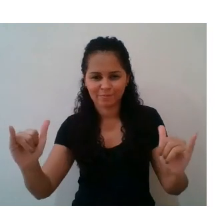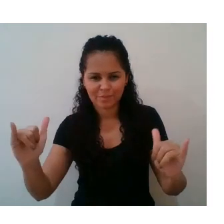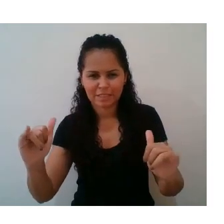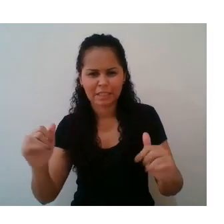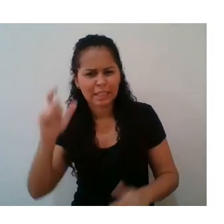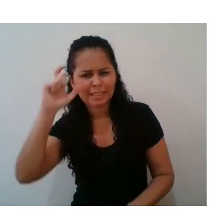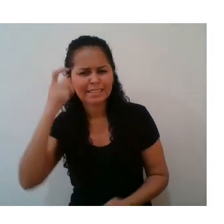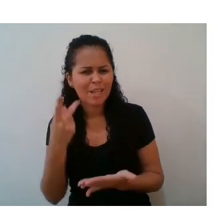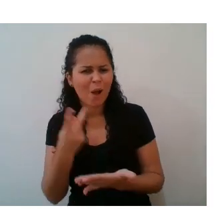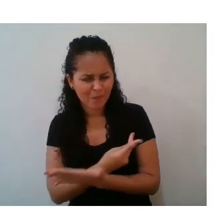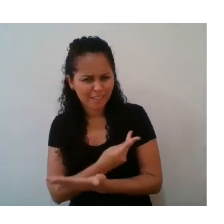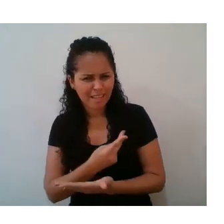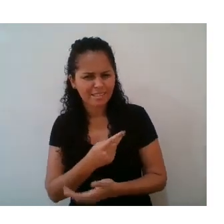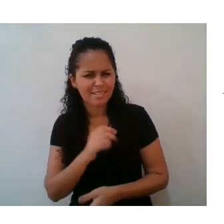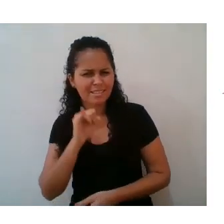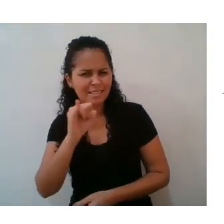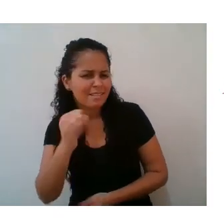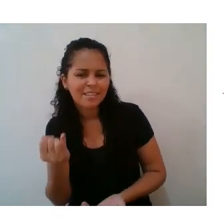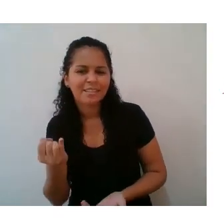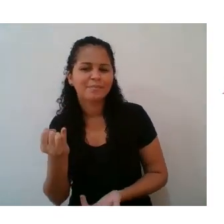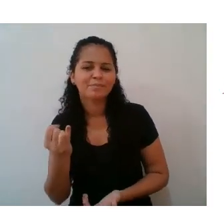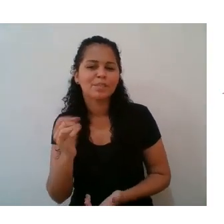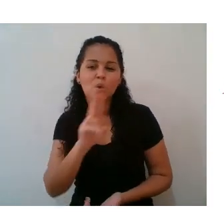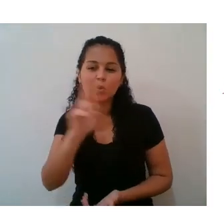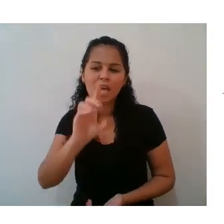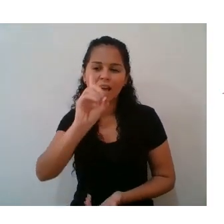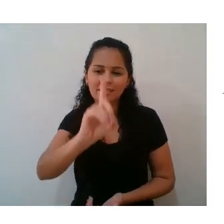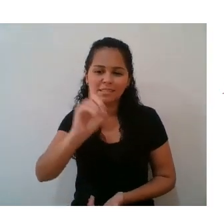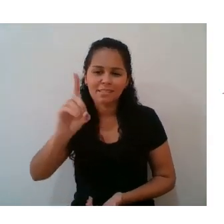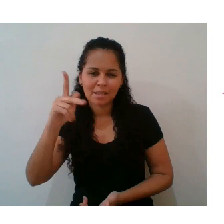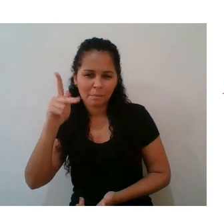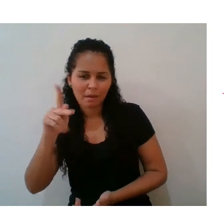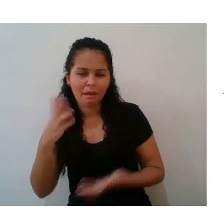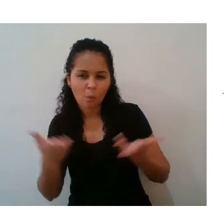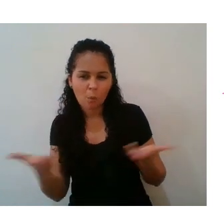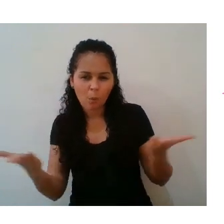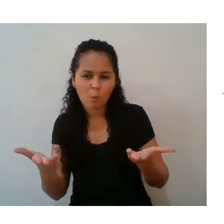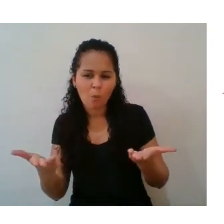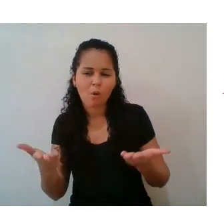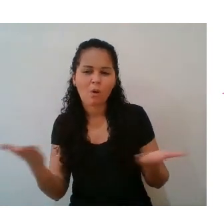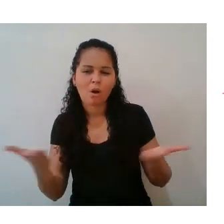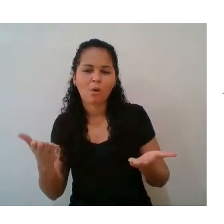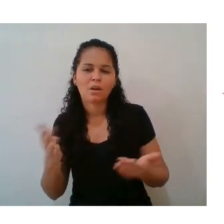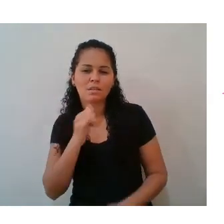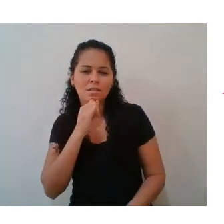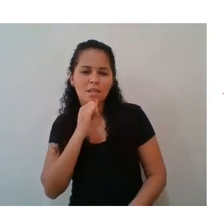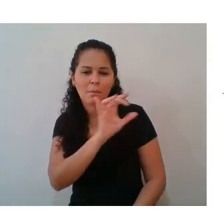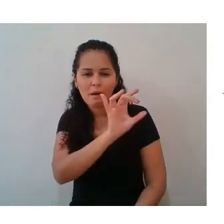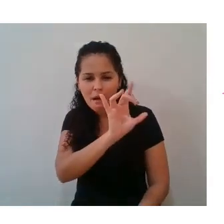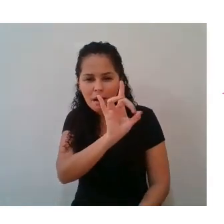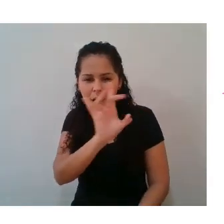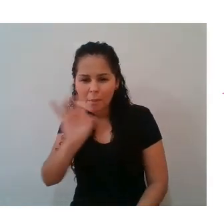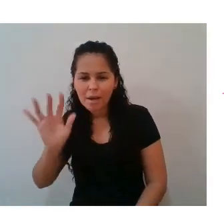Entre esses 2 terminais, se você colocar uma DDP, como é esse exemplo, você vai ter para